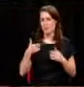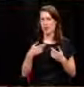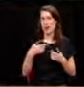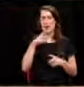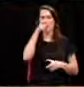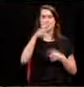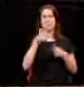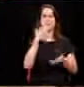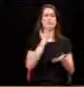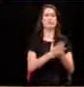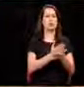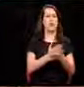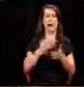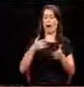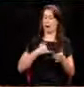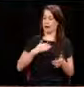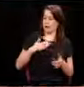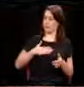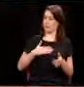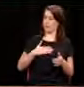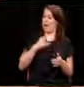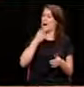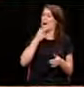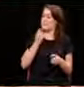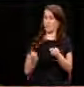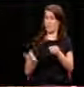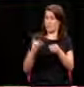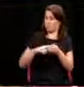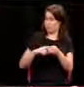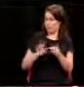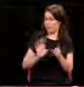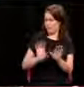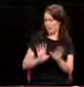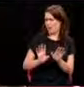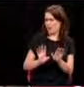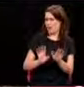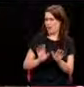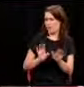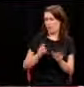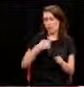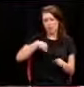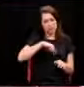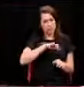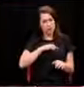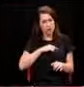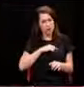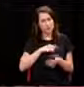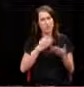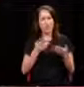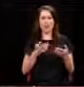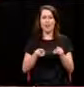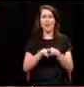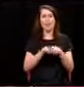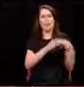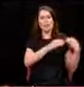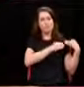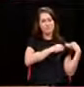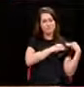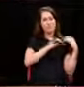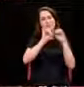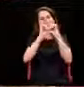serviço àquela pessoa, àquela empresa, se for nosso cliente, não pensamos só assim. Nós próprios, na Zona de Avanço, também temos a nossa responsabilidade social